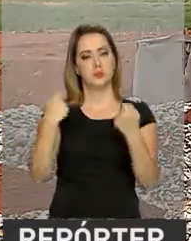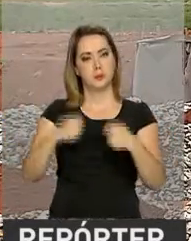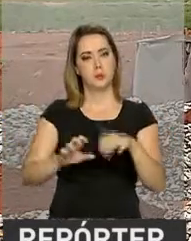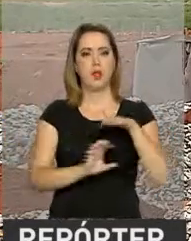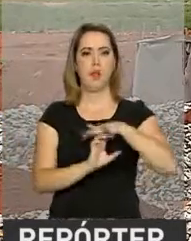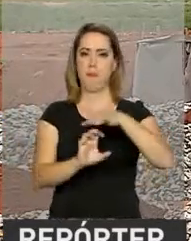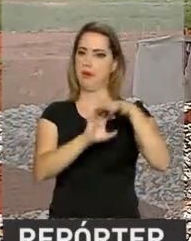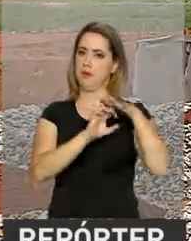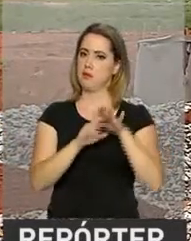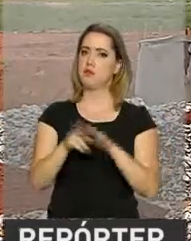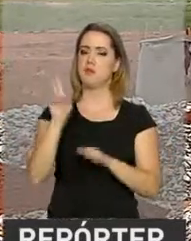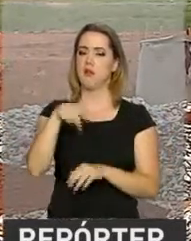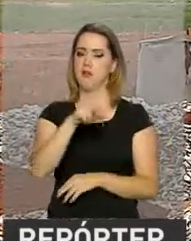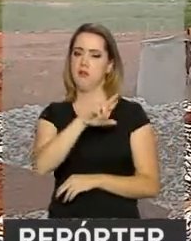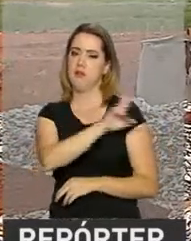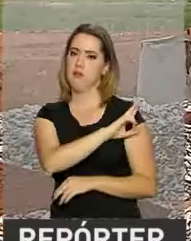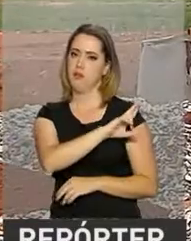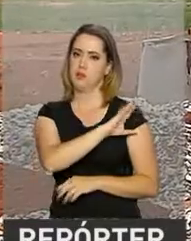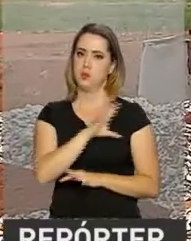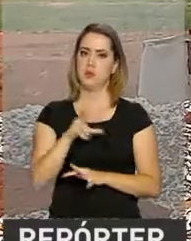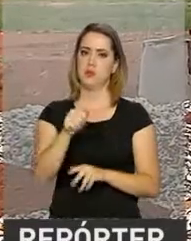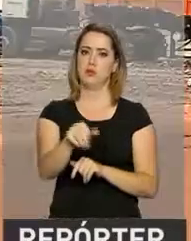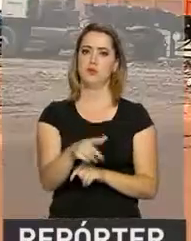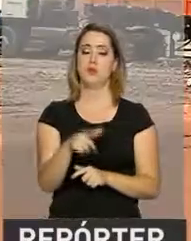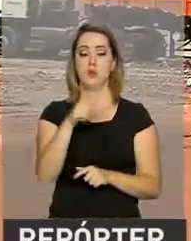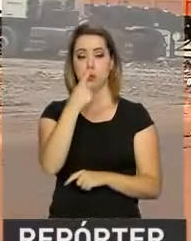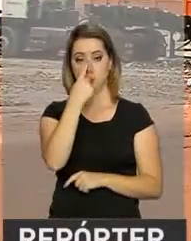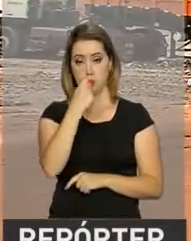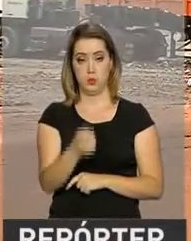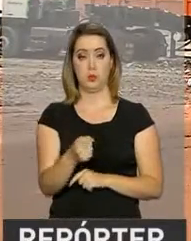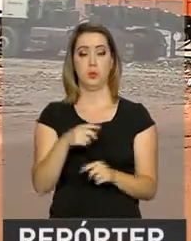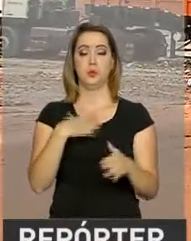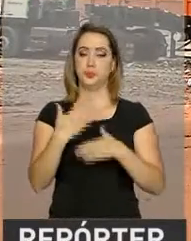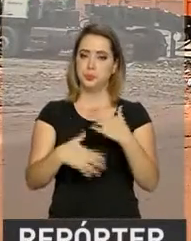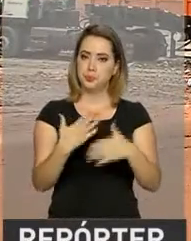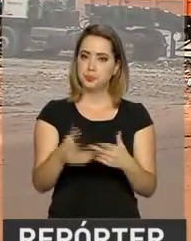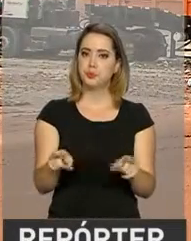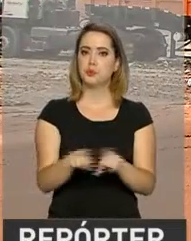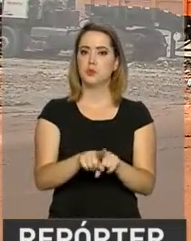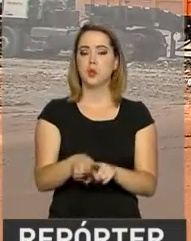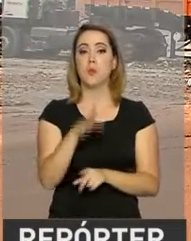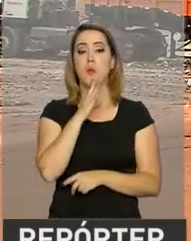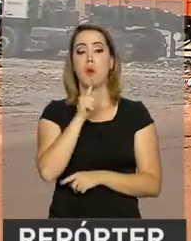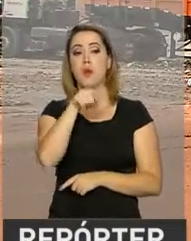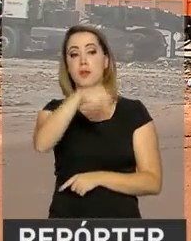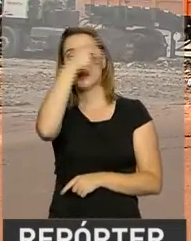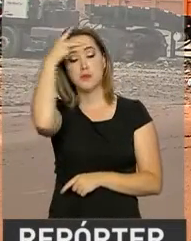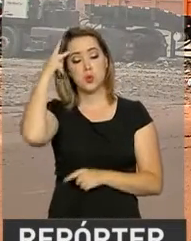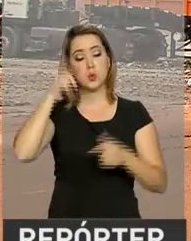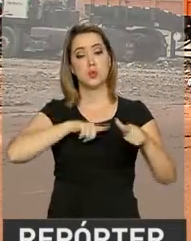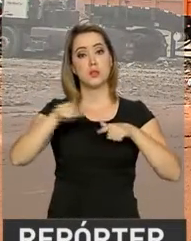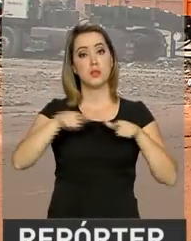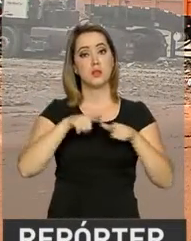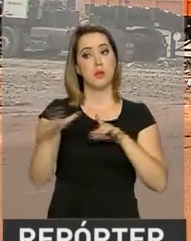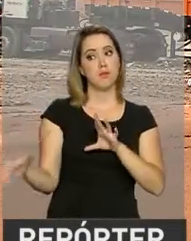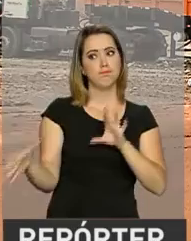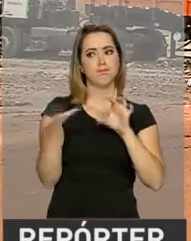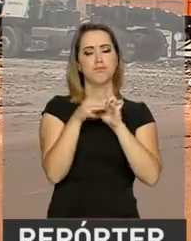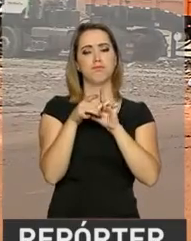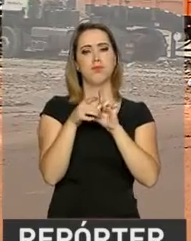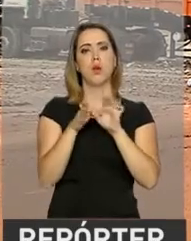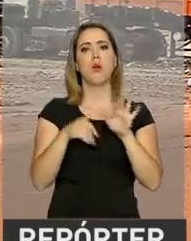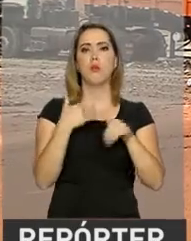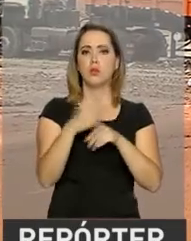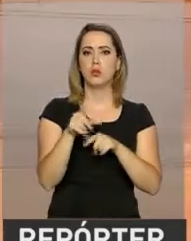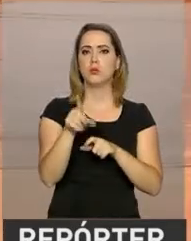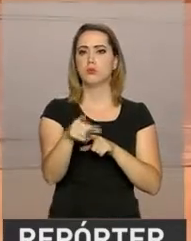produzem como vidros latas e papelões também reconhece os catadores de lixo como parte da cadeia de coleta e